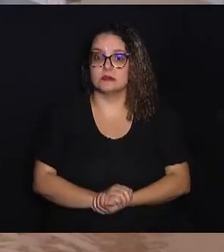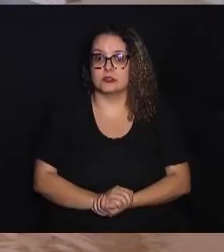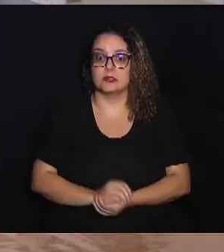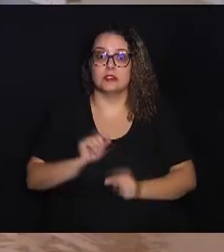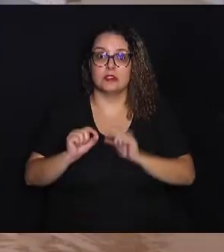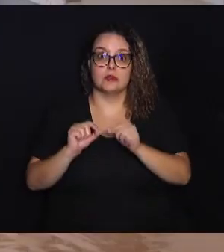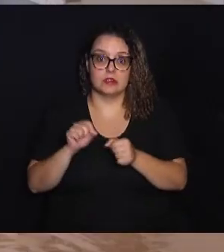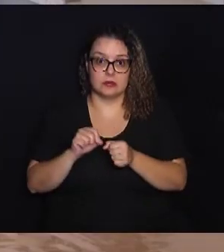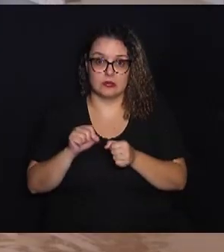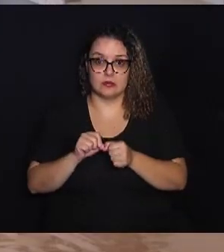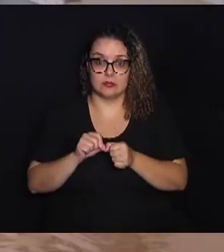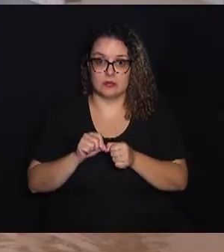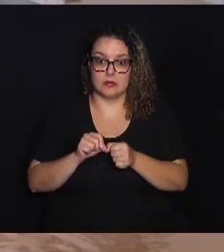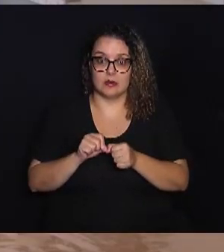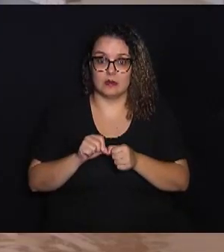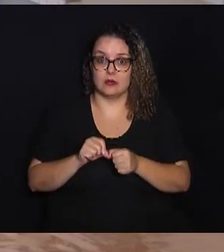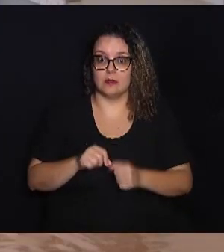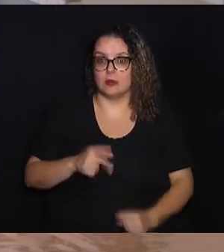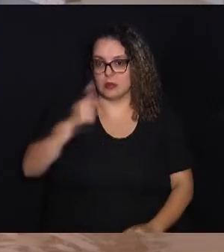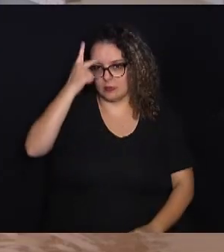etapa.